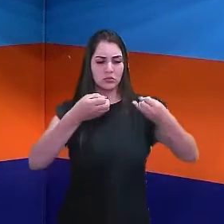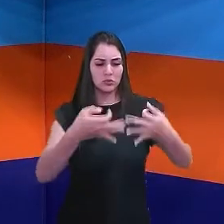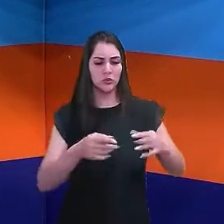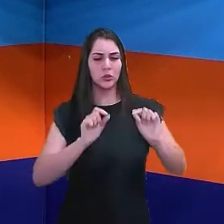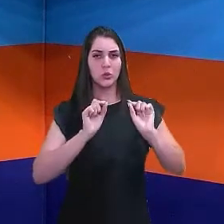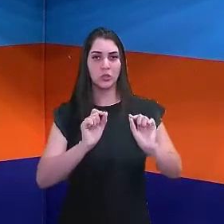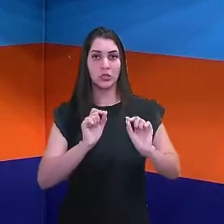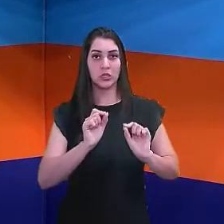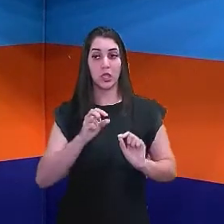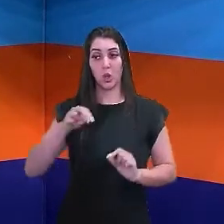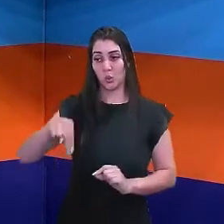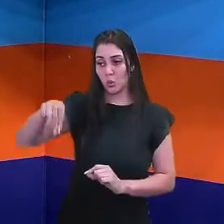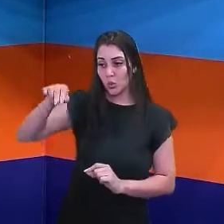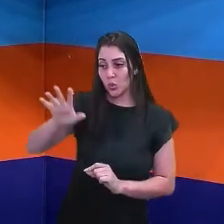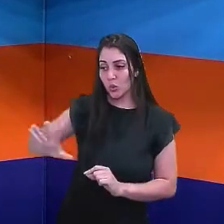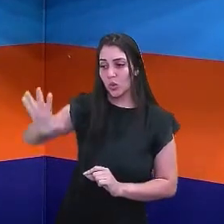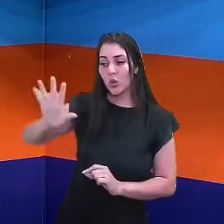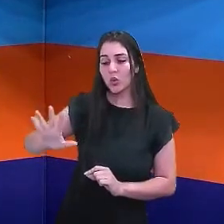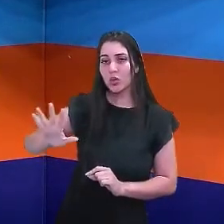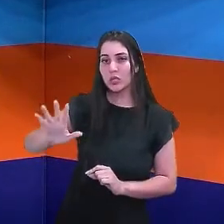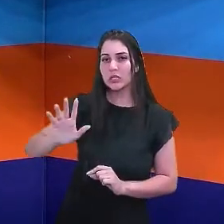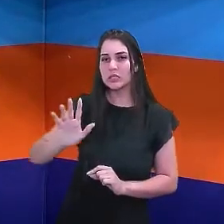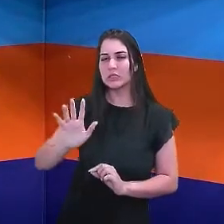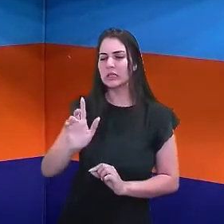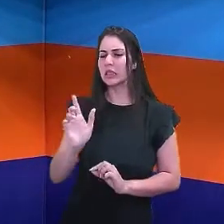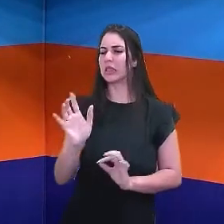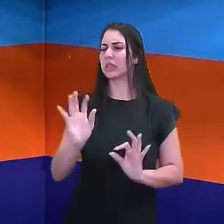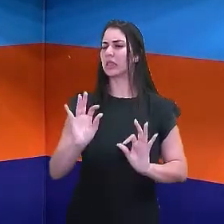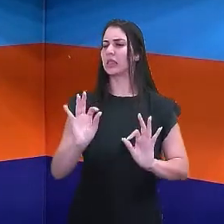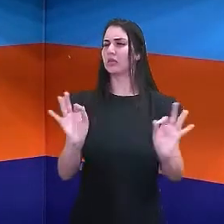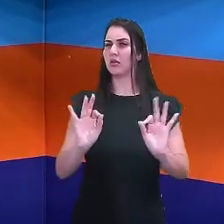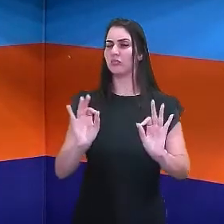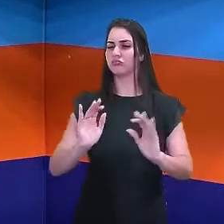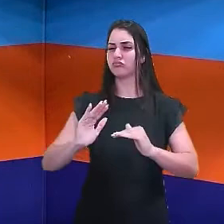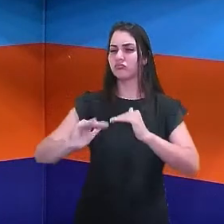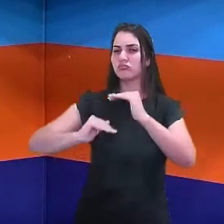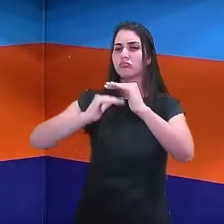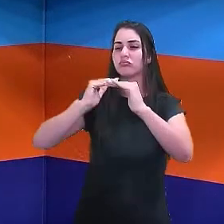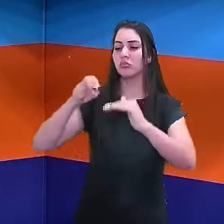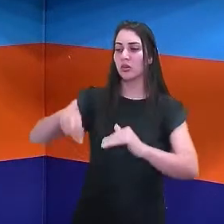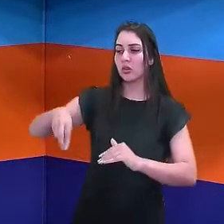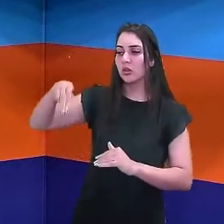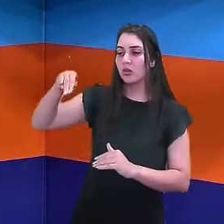de um Nordeste não desenvolvido, de um Nordeste